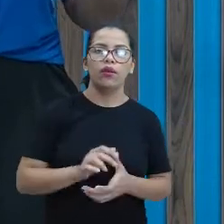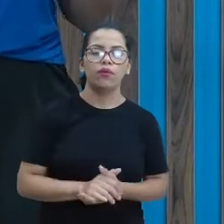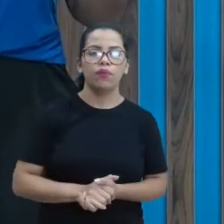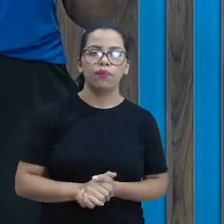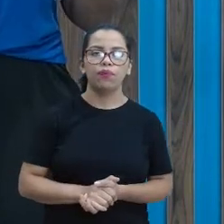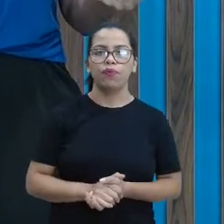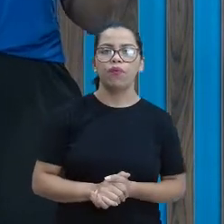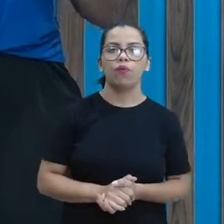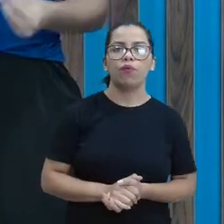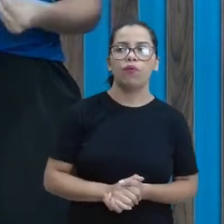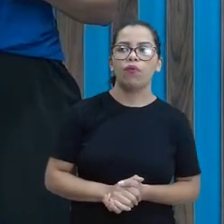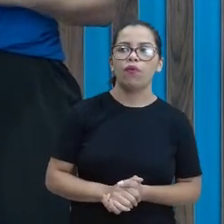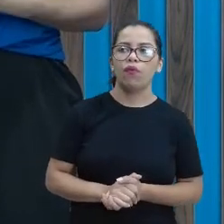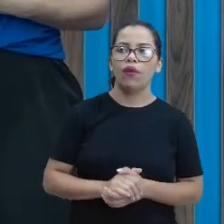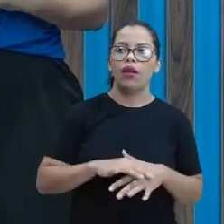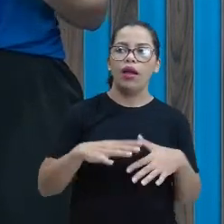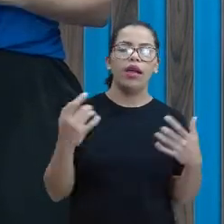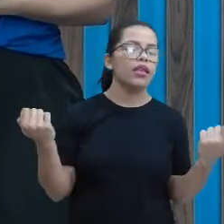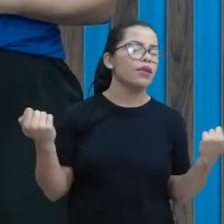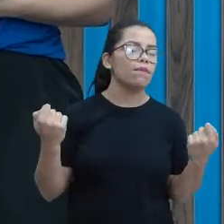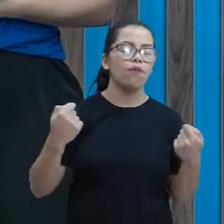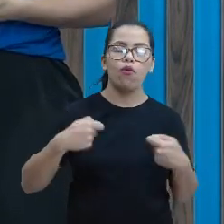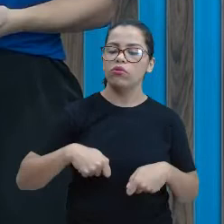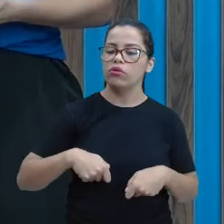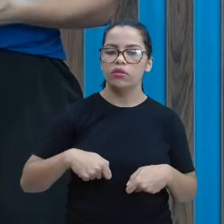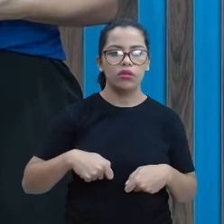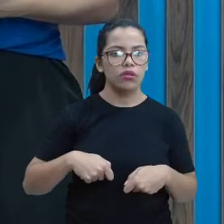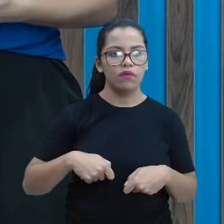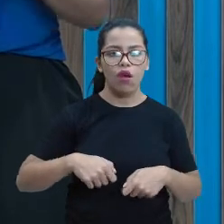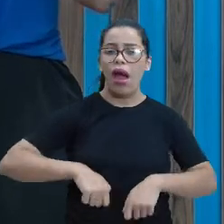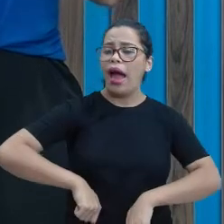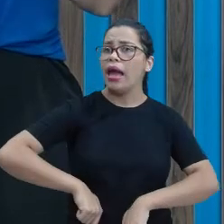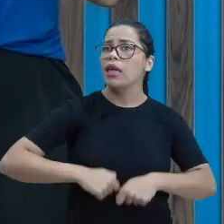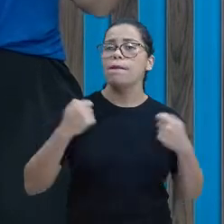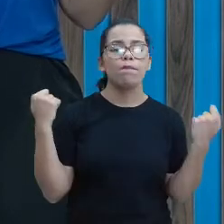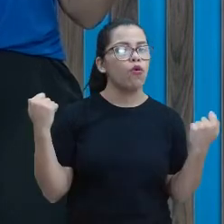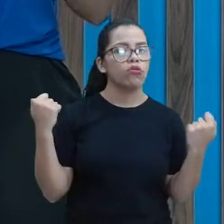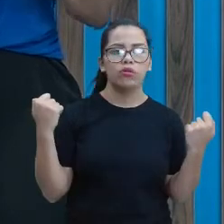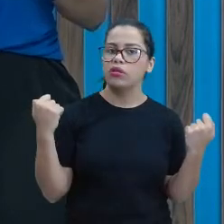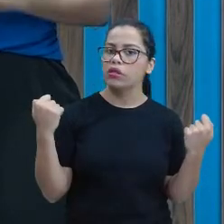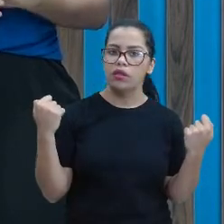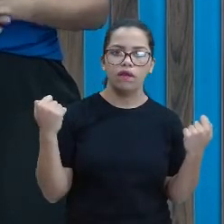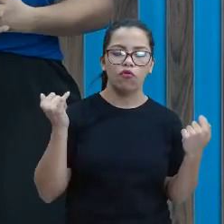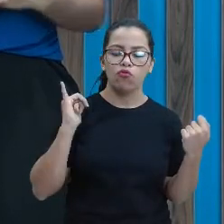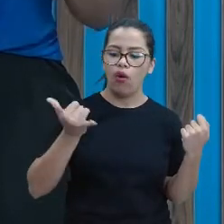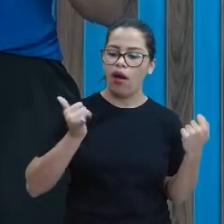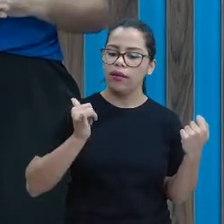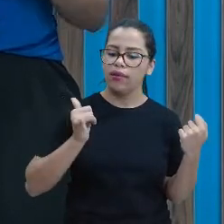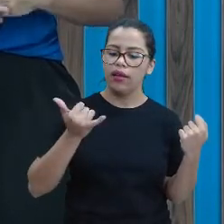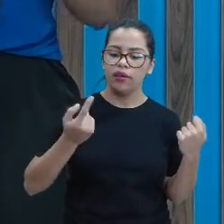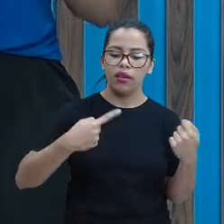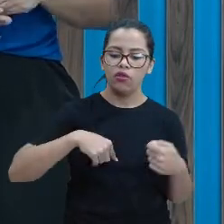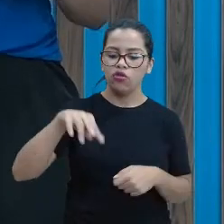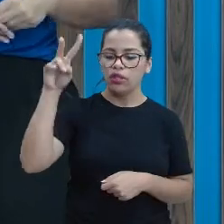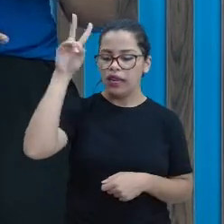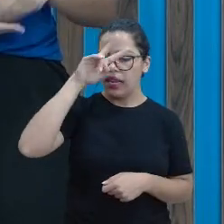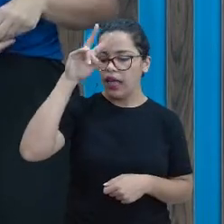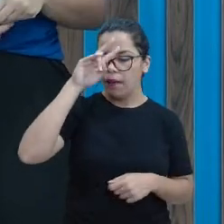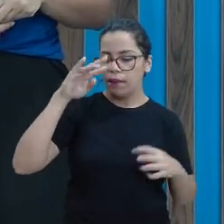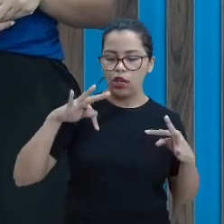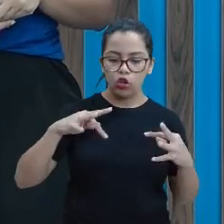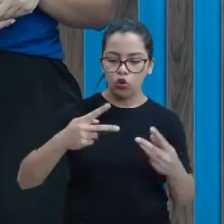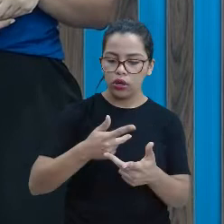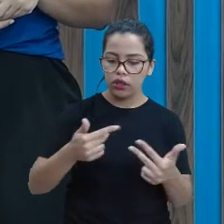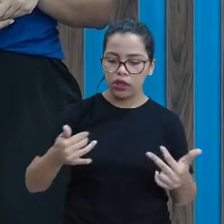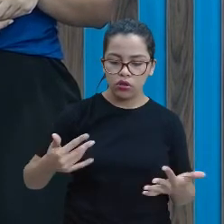quê. Porque é impossível, mesmo em um relato verdadeiro, que nos lembremos completamente de todos os